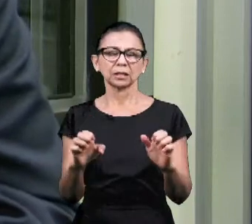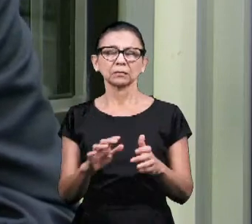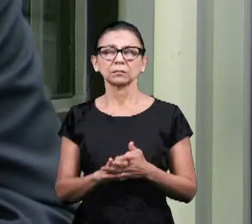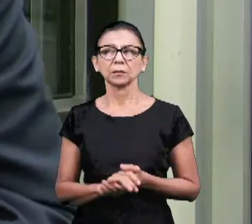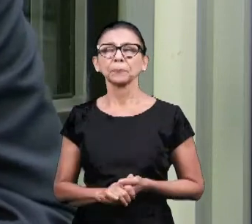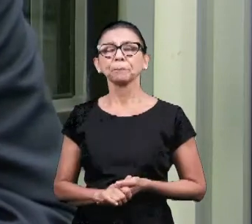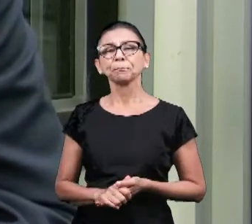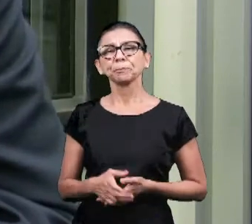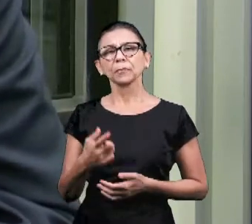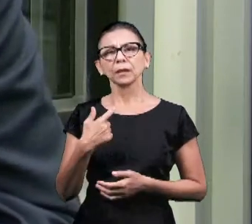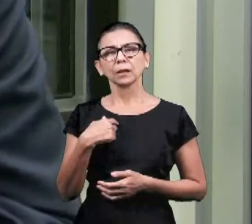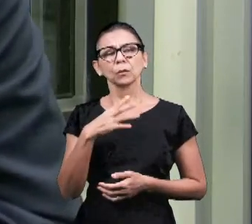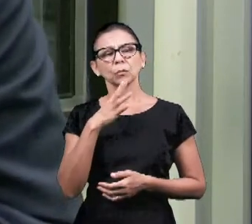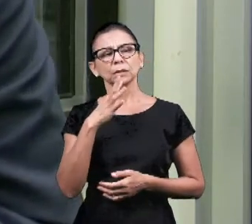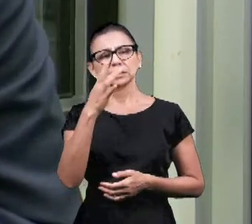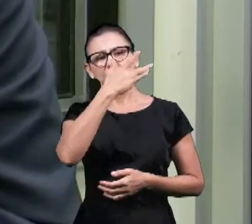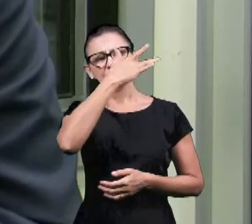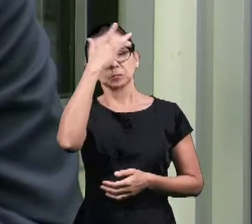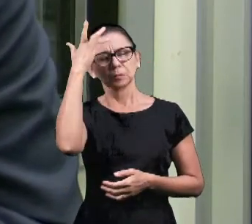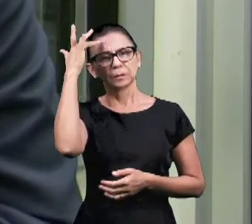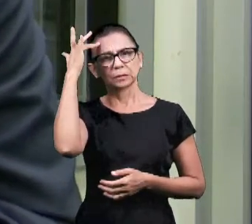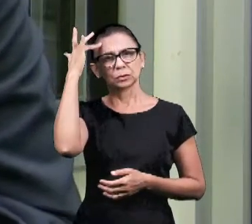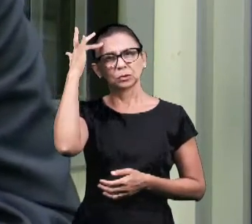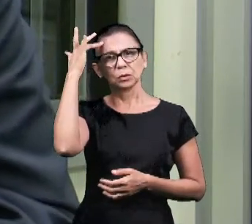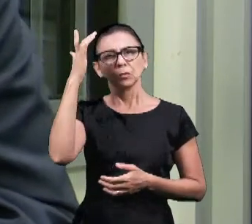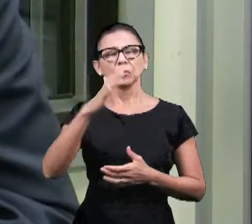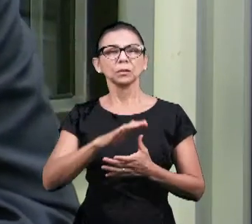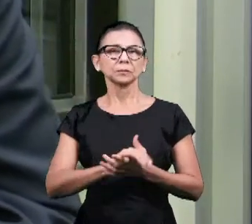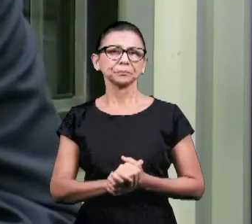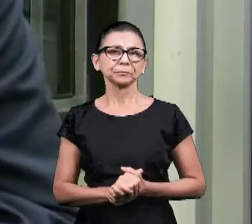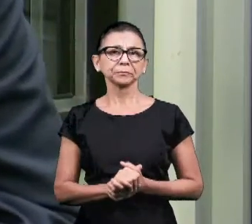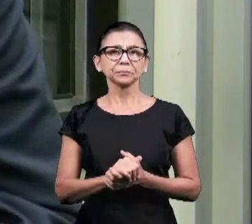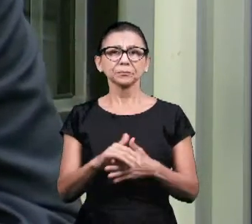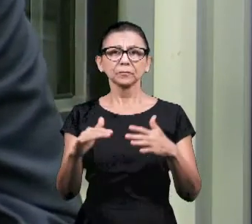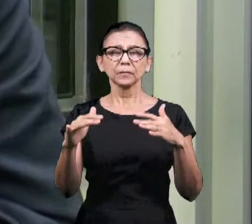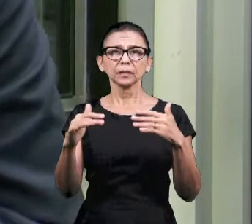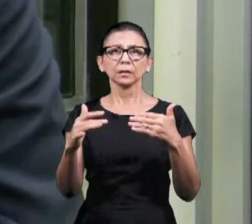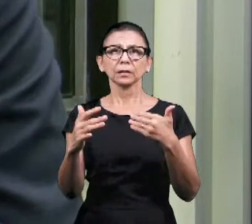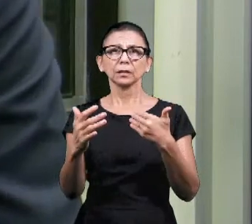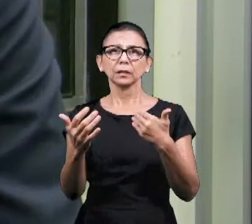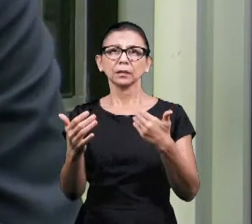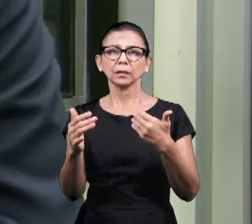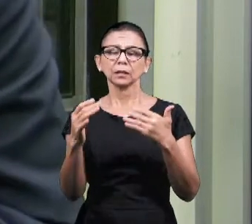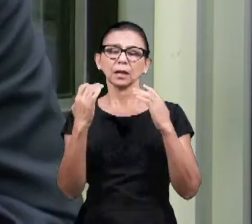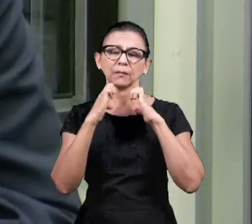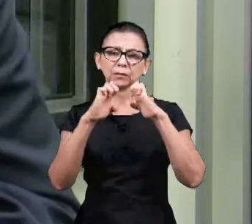essa obra um ano antes de mim, alguns meses antes de mim. O senhor lembra o ano?